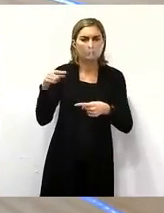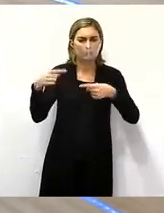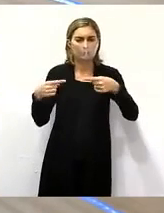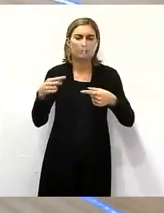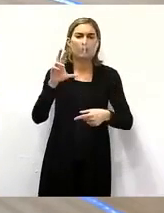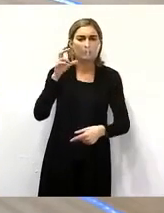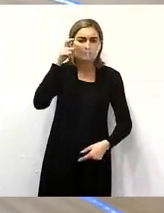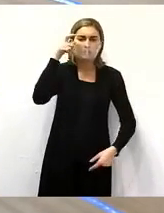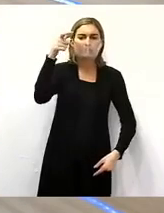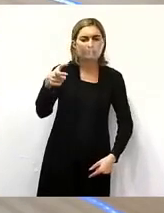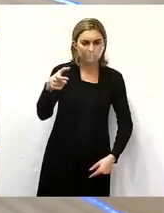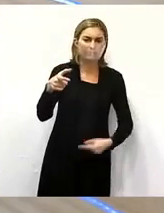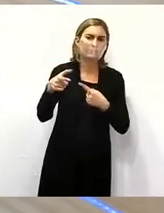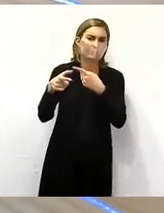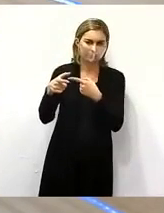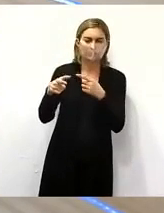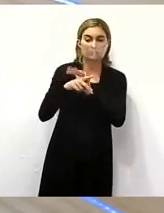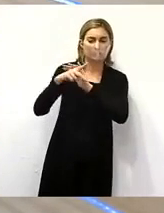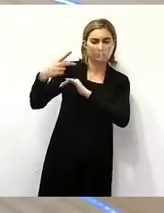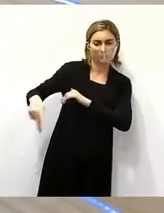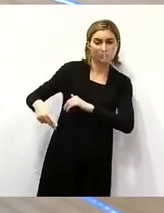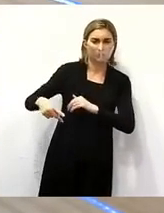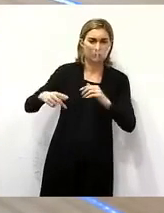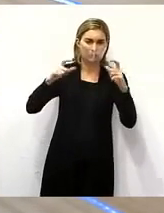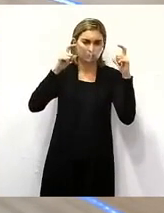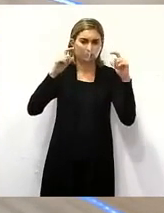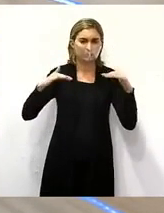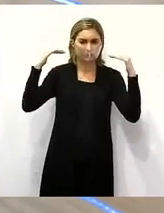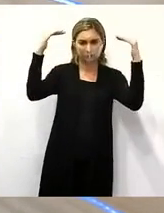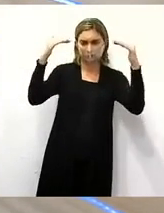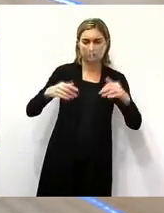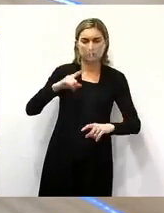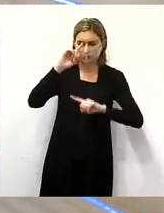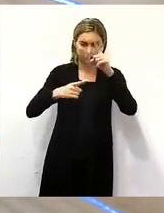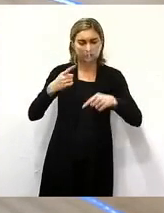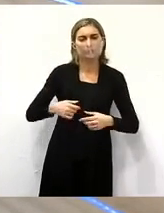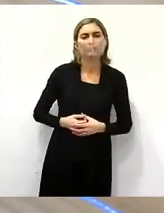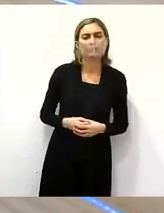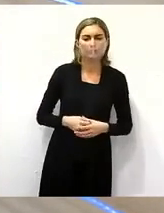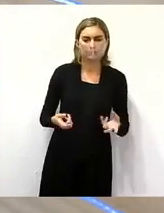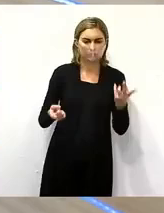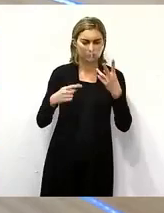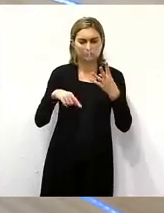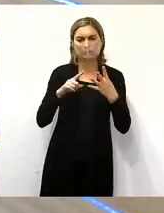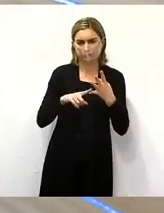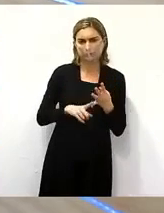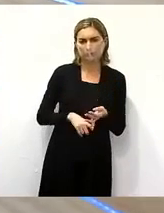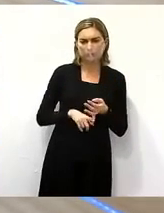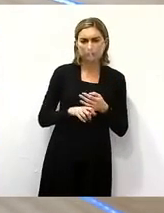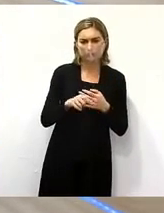a conveniência, o interesse próprio pelo poder. Muito bem. Vamos para a próxima questão. A